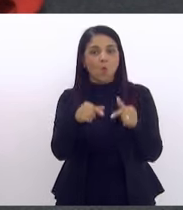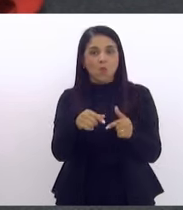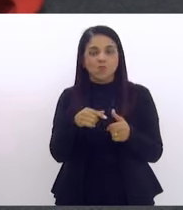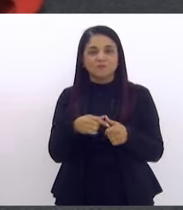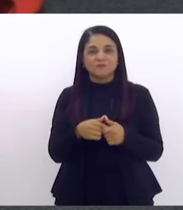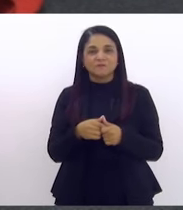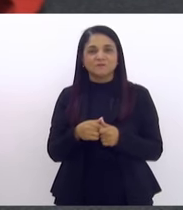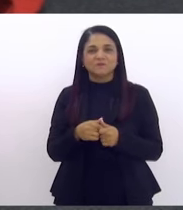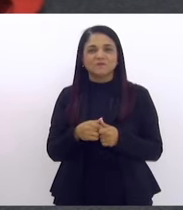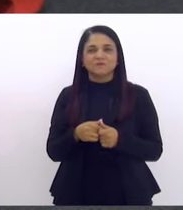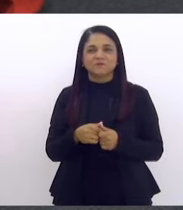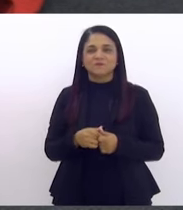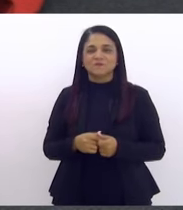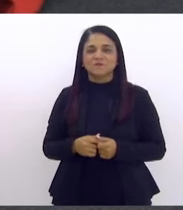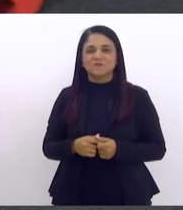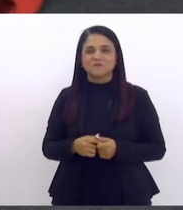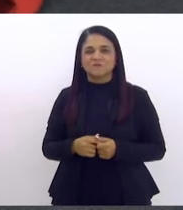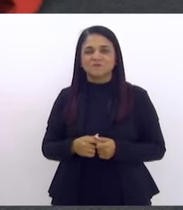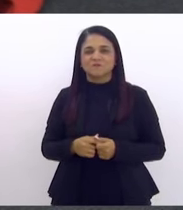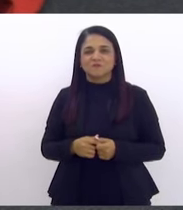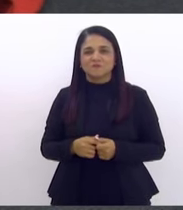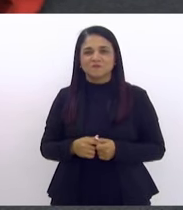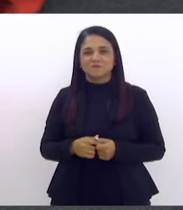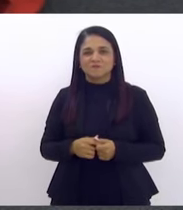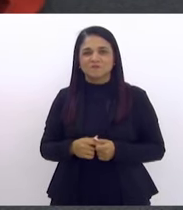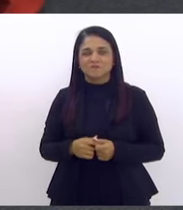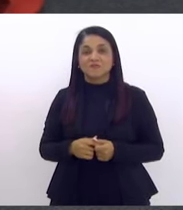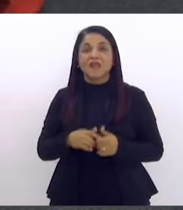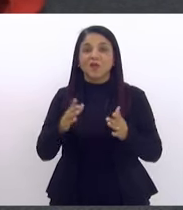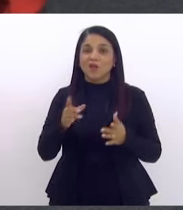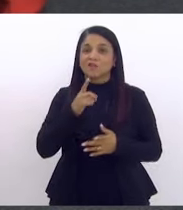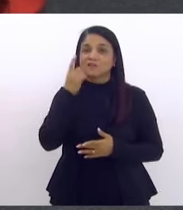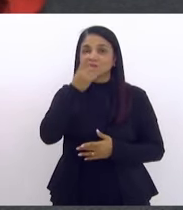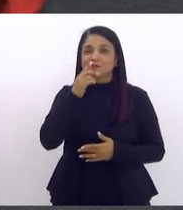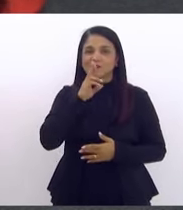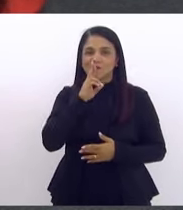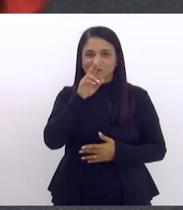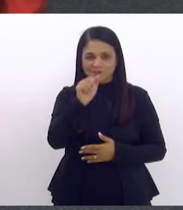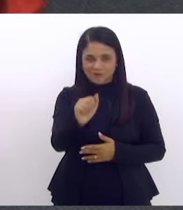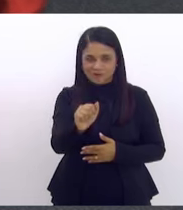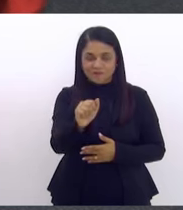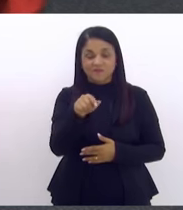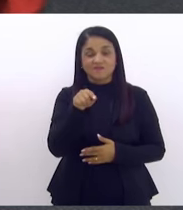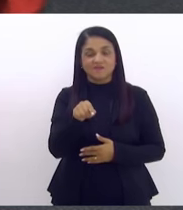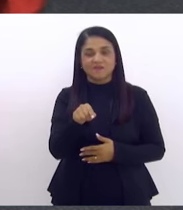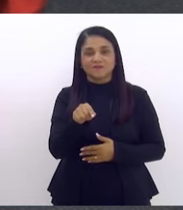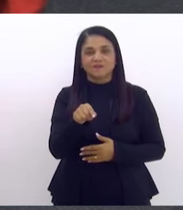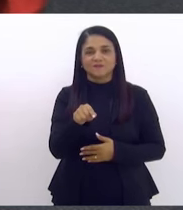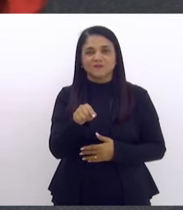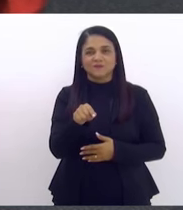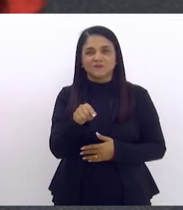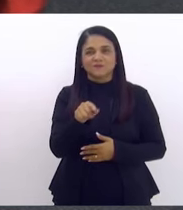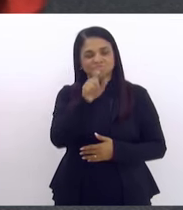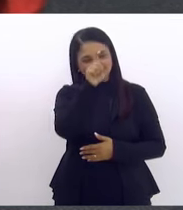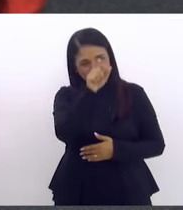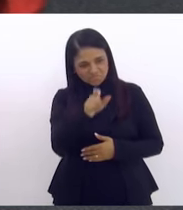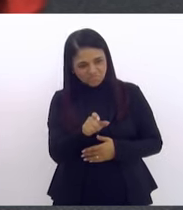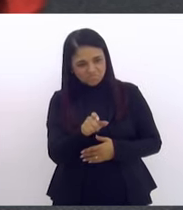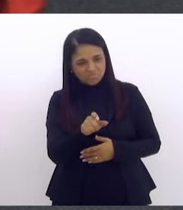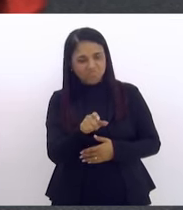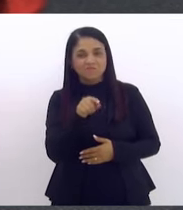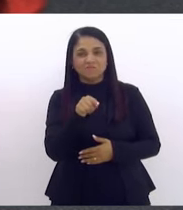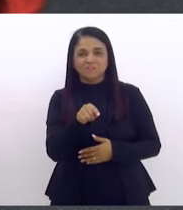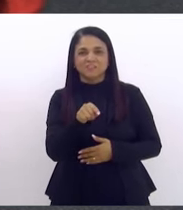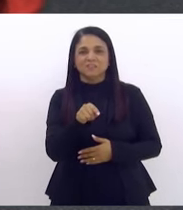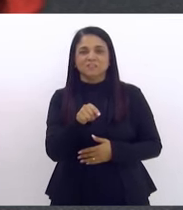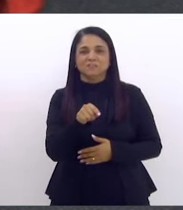um samba da avenida. Agora, deputado Amorim, nesse caso, Vossa Excelência